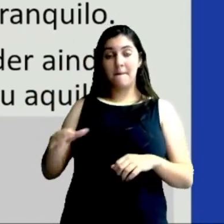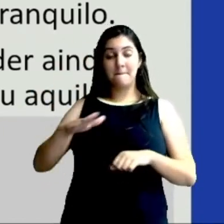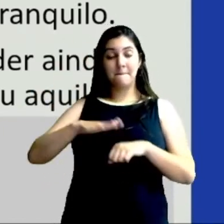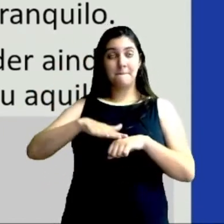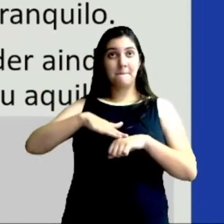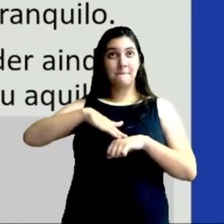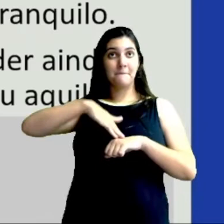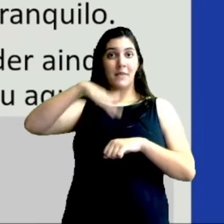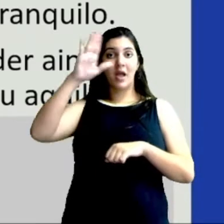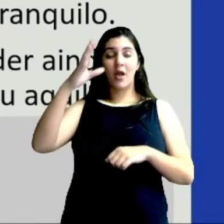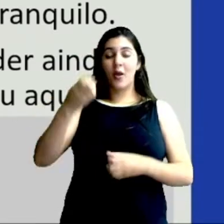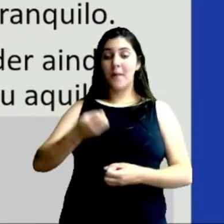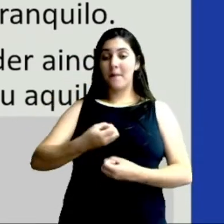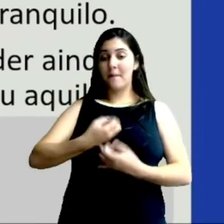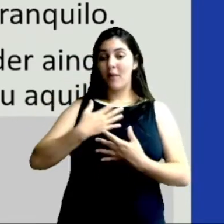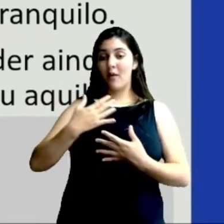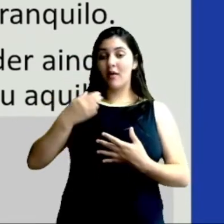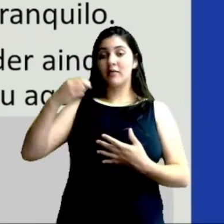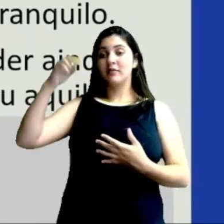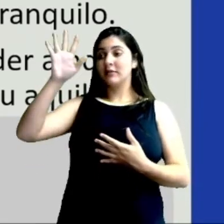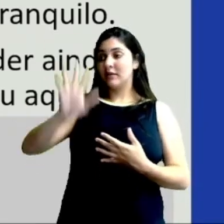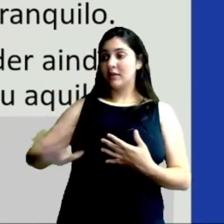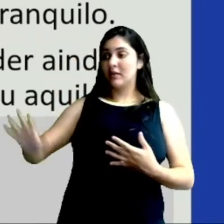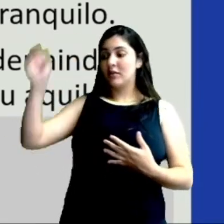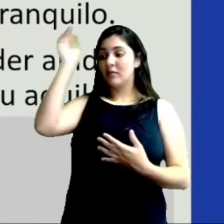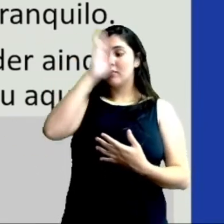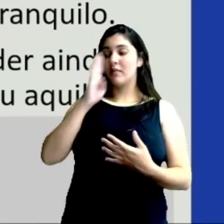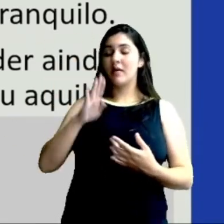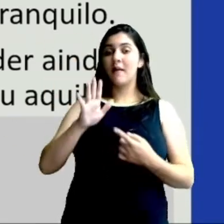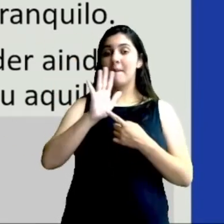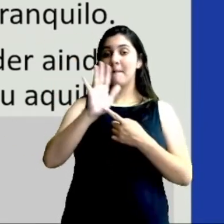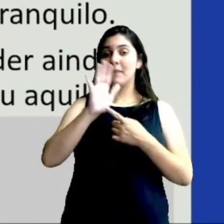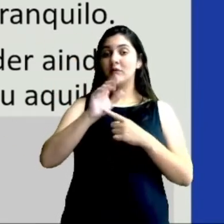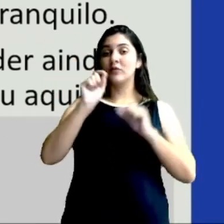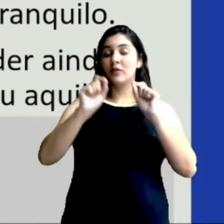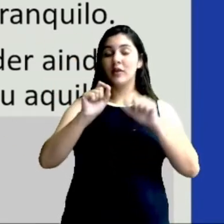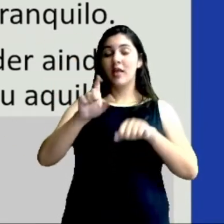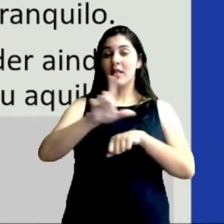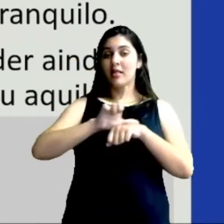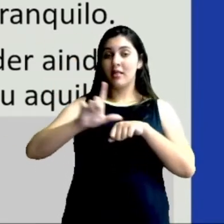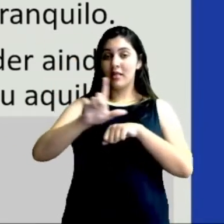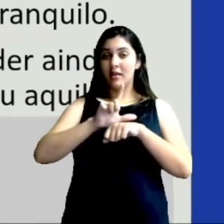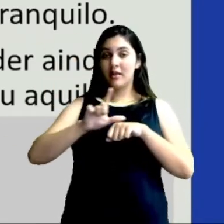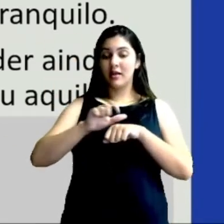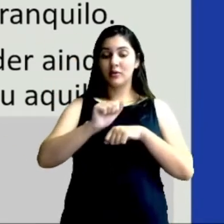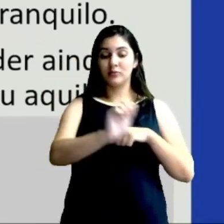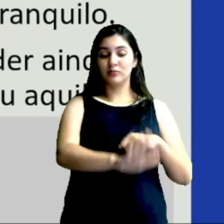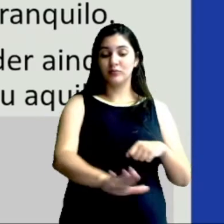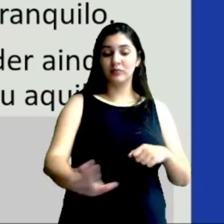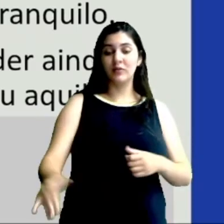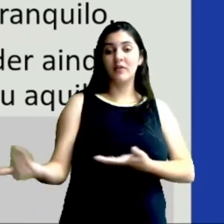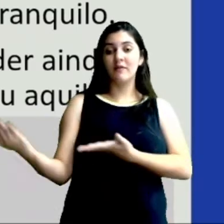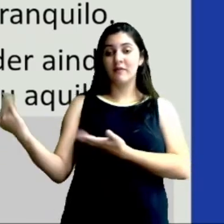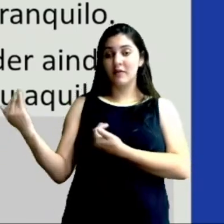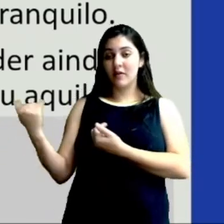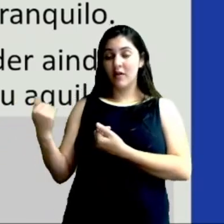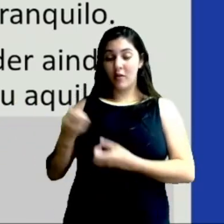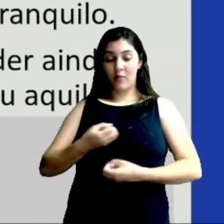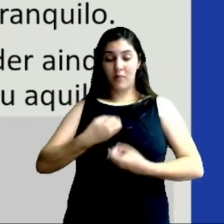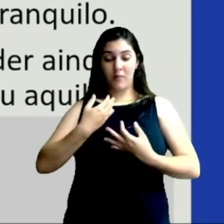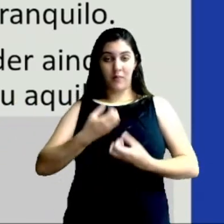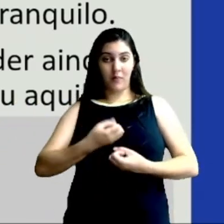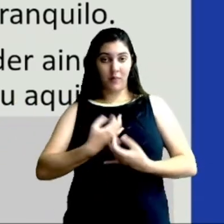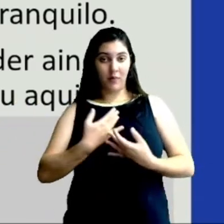nacionais autora se destacou no campo da literatura infanto-juvenil E aí um dos poemas